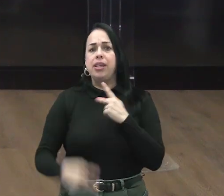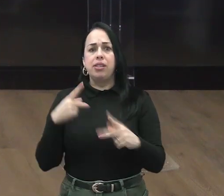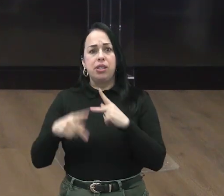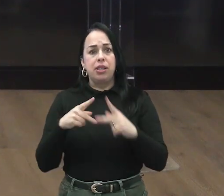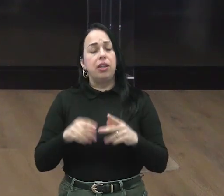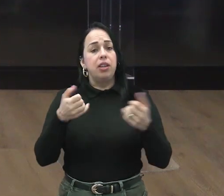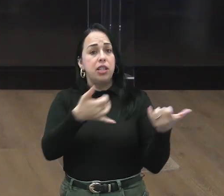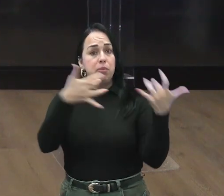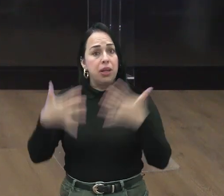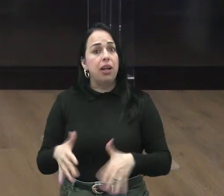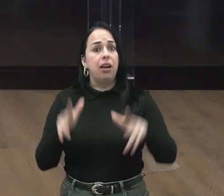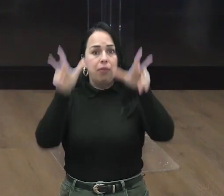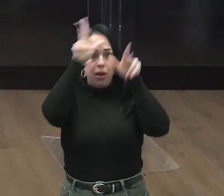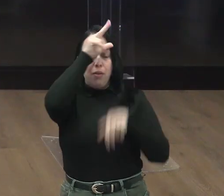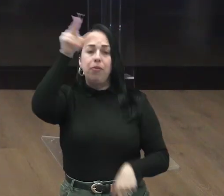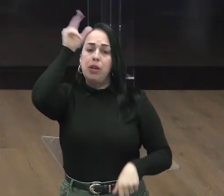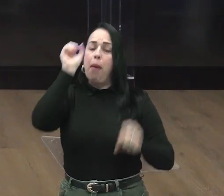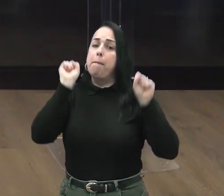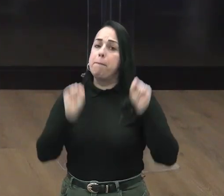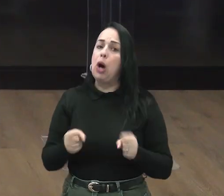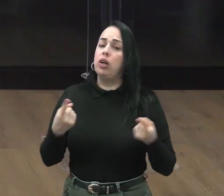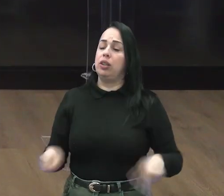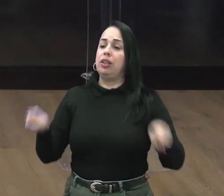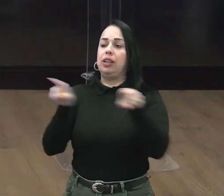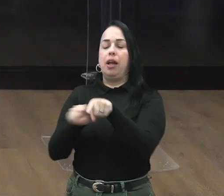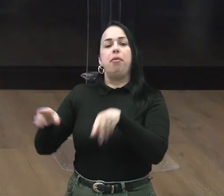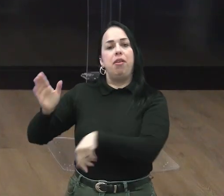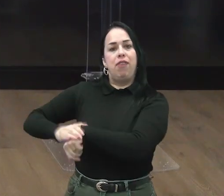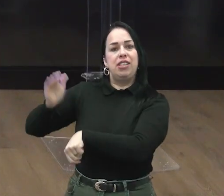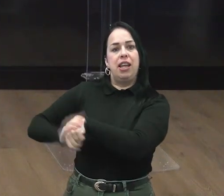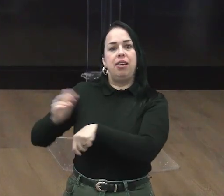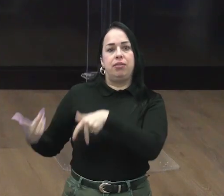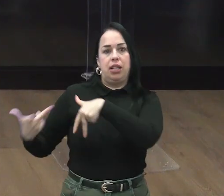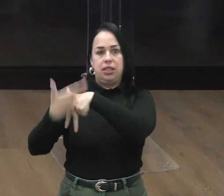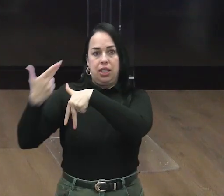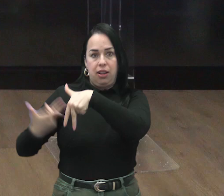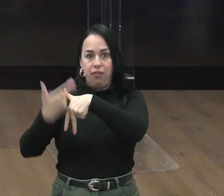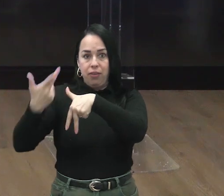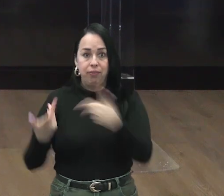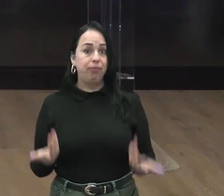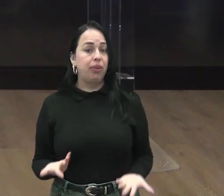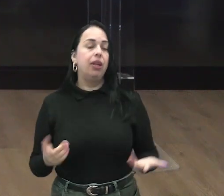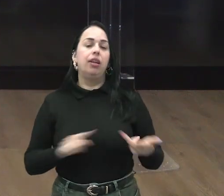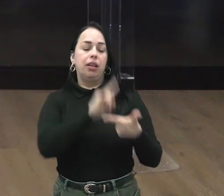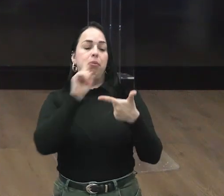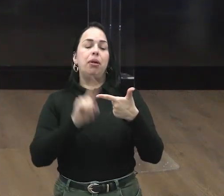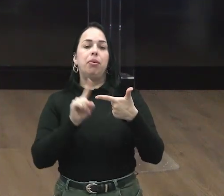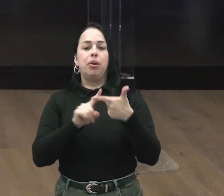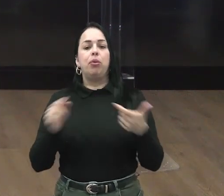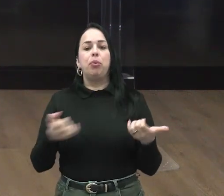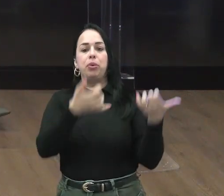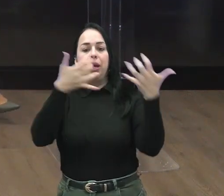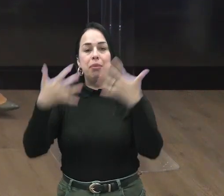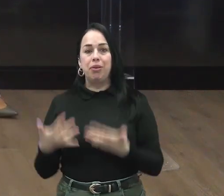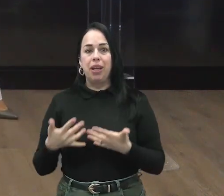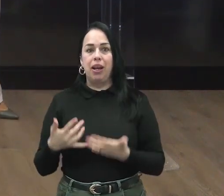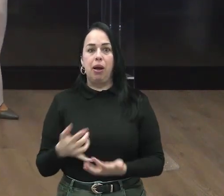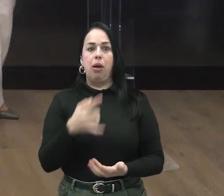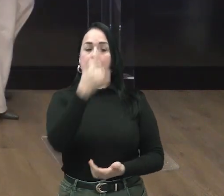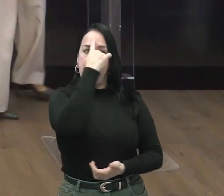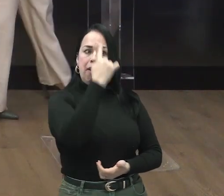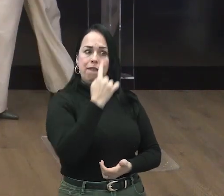já autoriza a Prefeitura a firmar convênio para a realização de cirurgias. A gente fala ainda sobre a mudança no